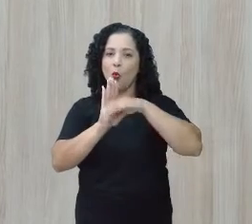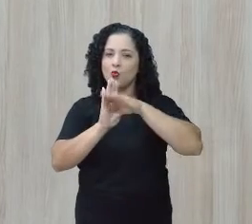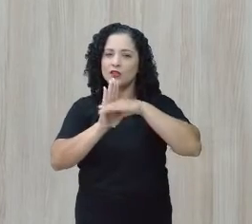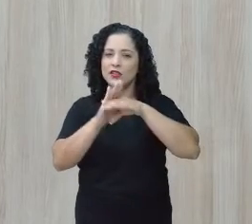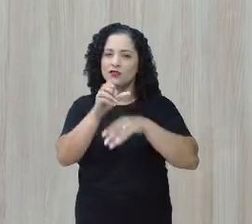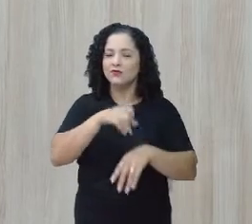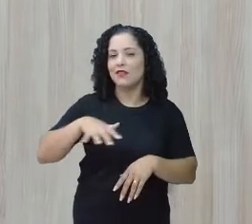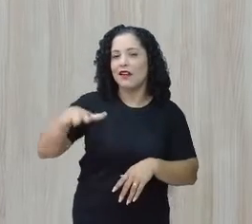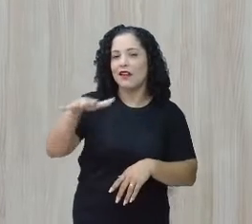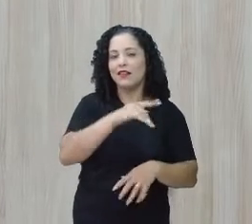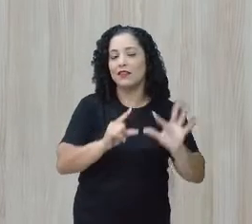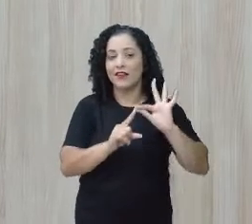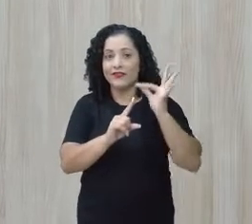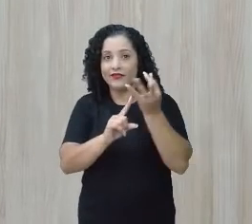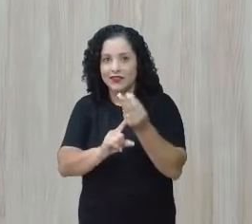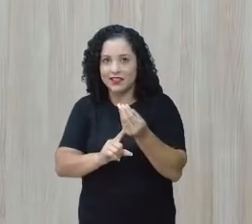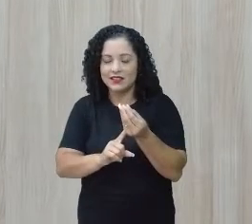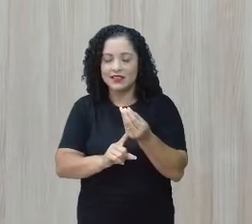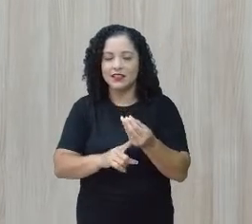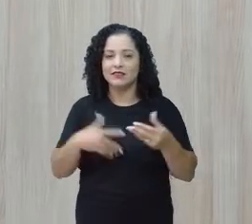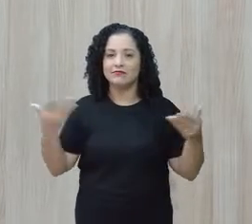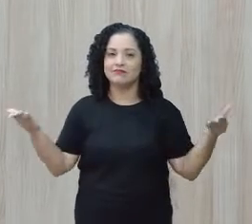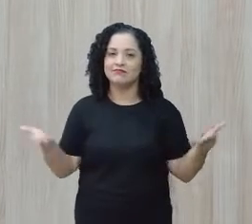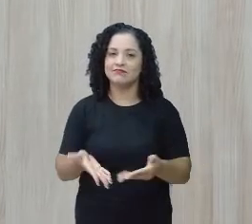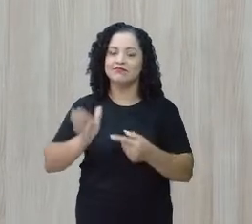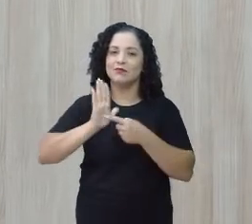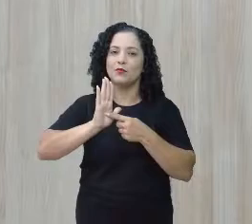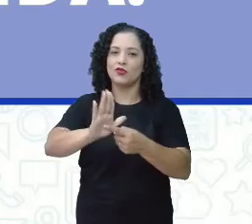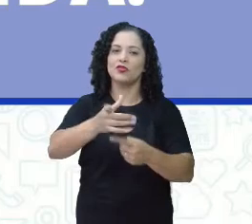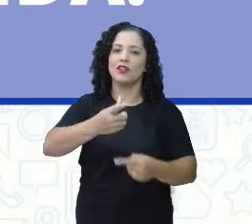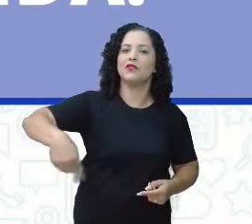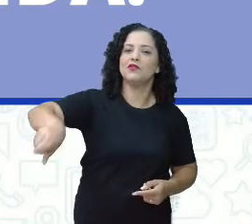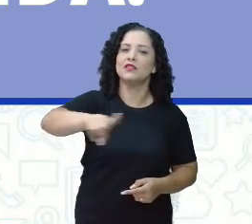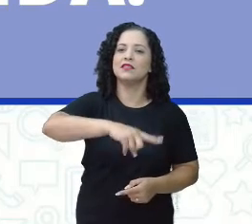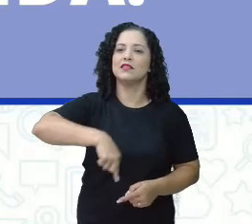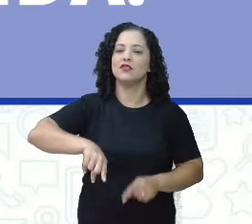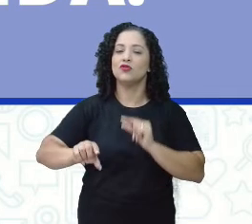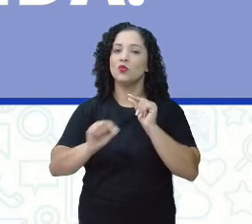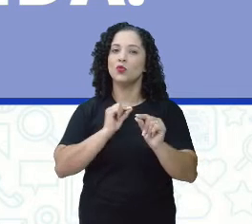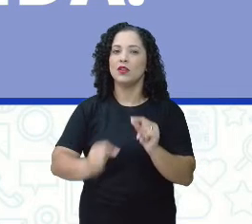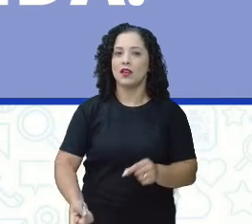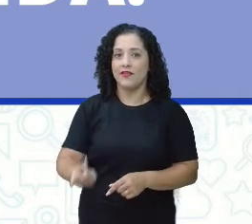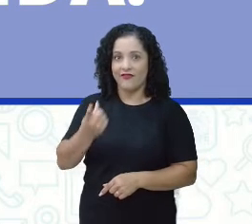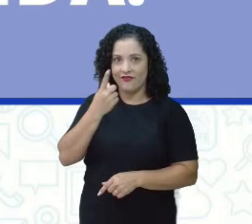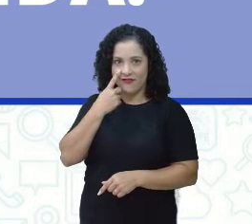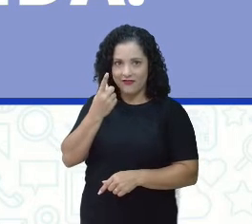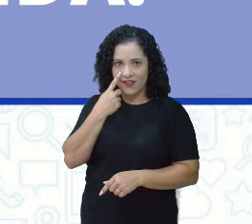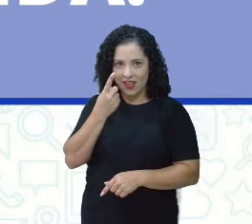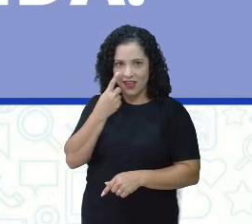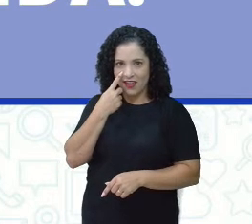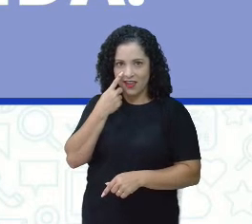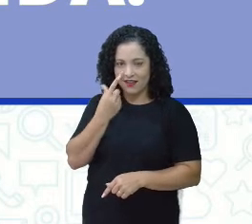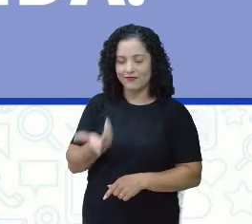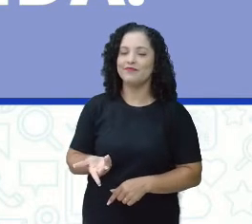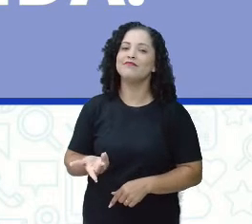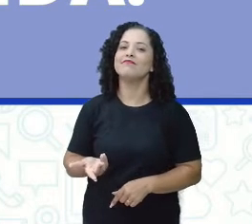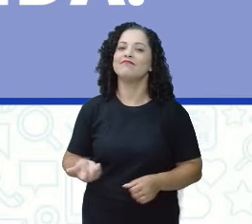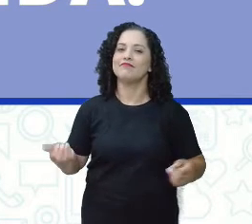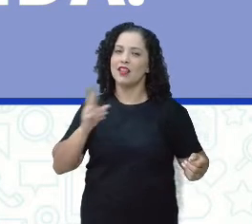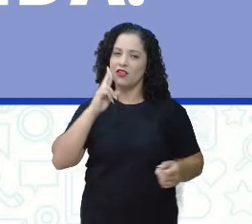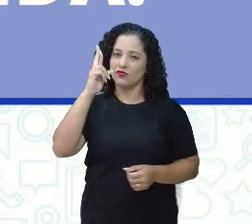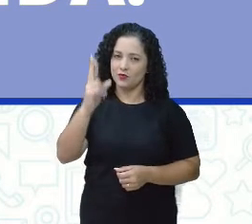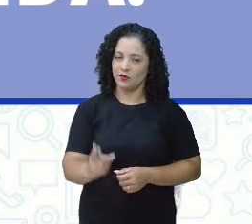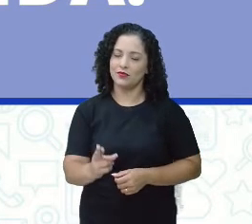física, pessoal. E eu trago aí para vocês, né, essa questão. Observe, escute o comando e